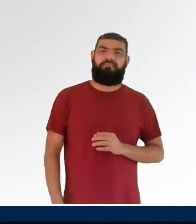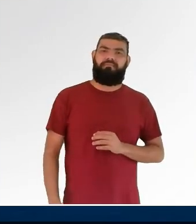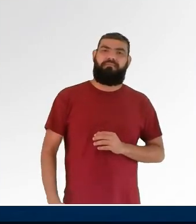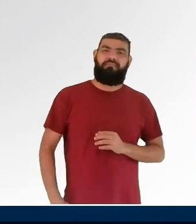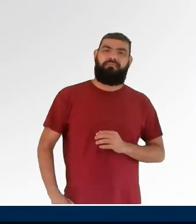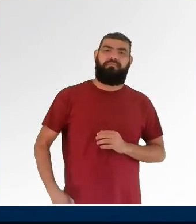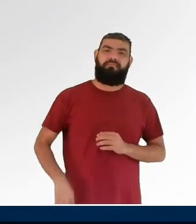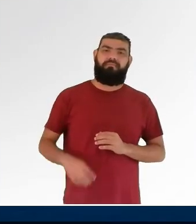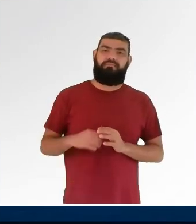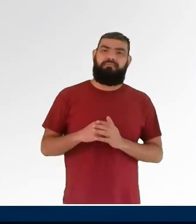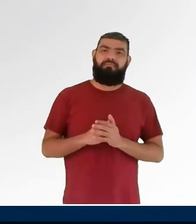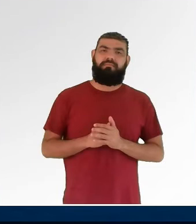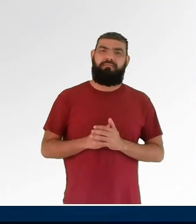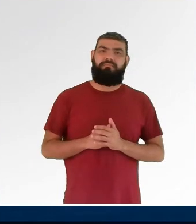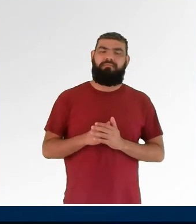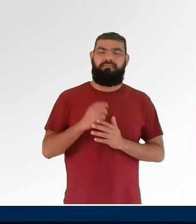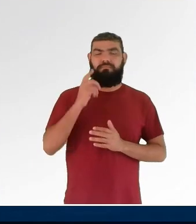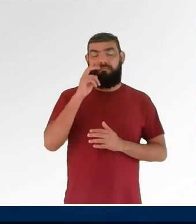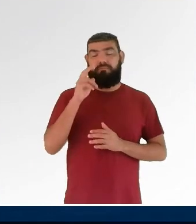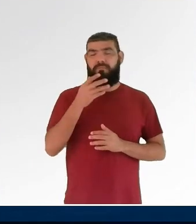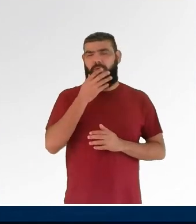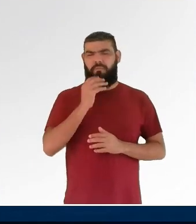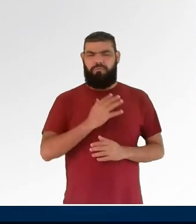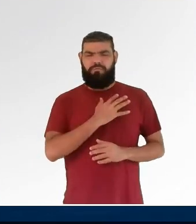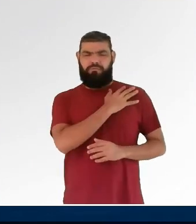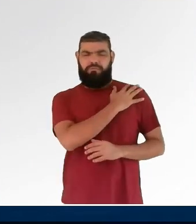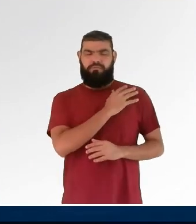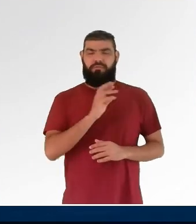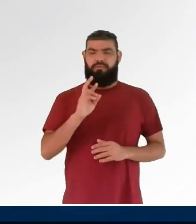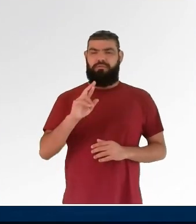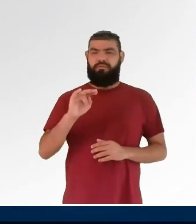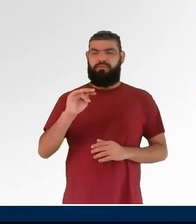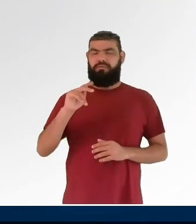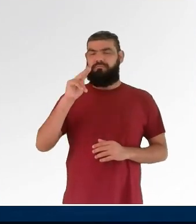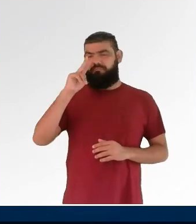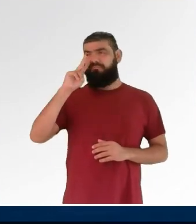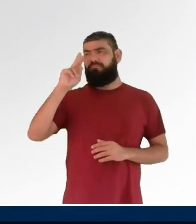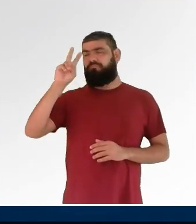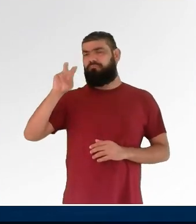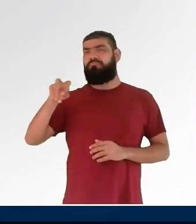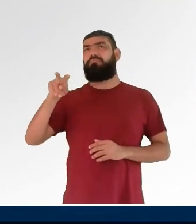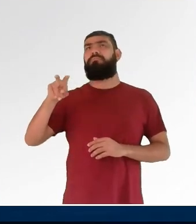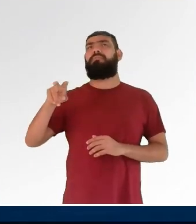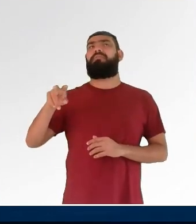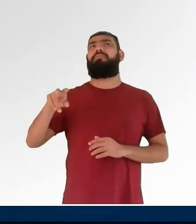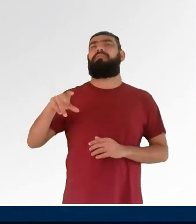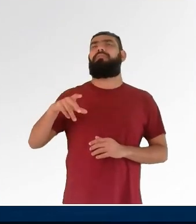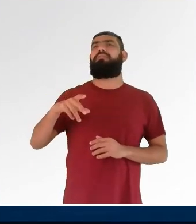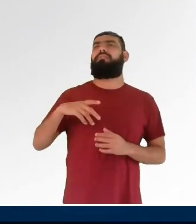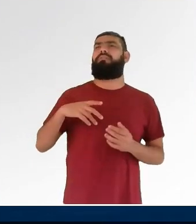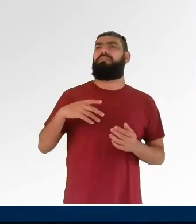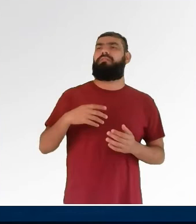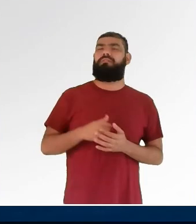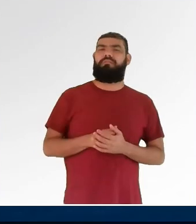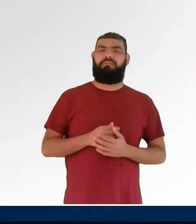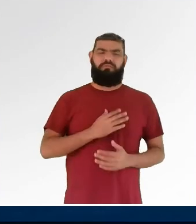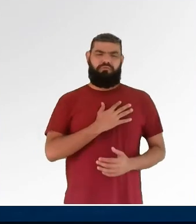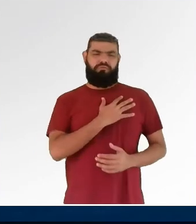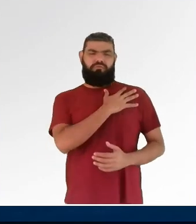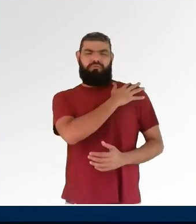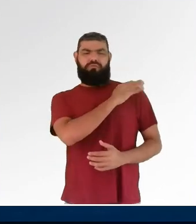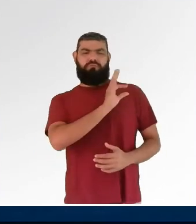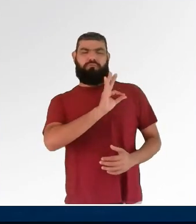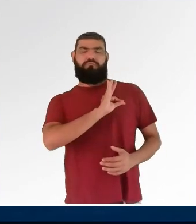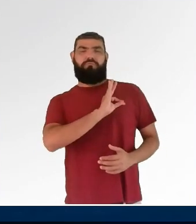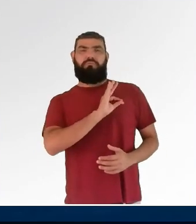nós vamos usar aqui, ele entra em coma. Ele fica um período ali fora de área, como falam também, estava fora de área, estava ali